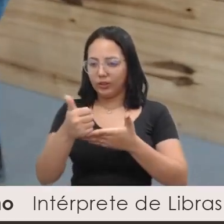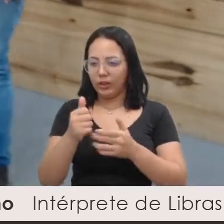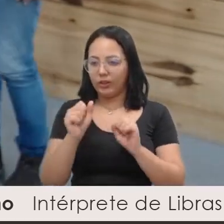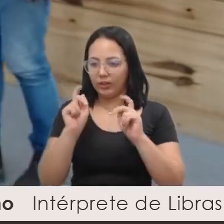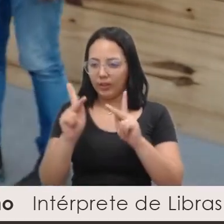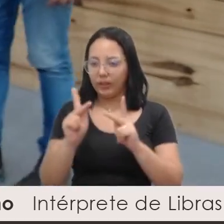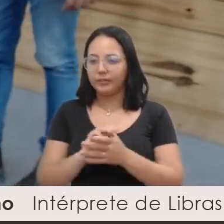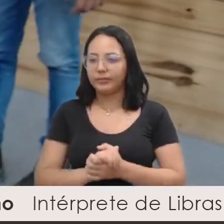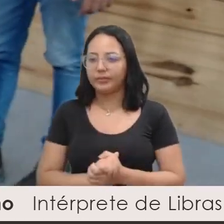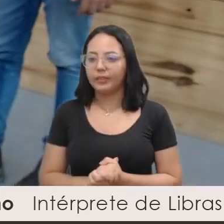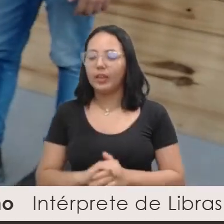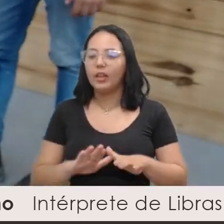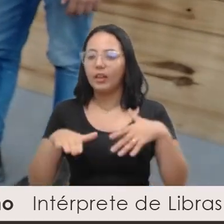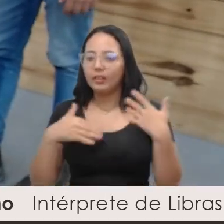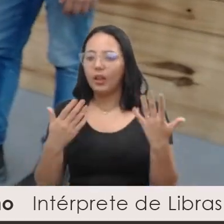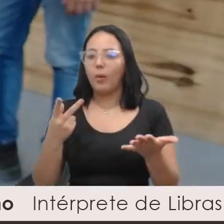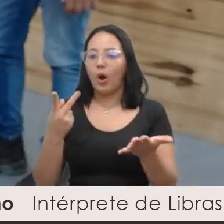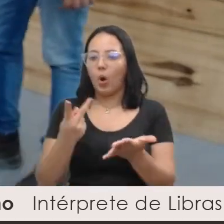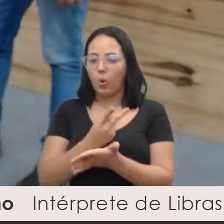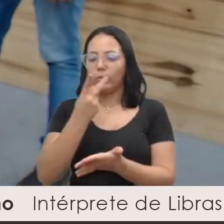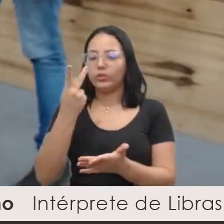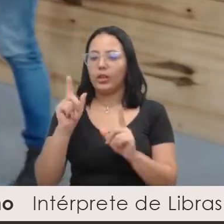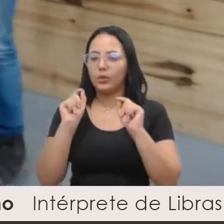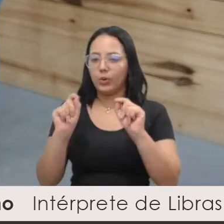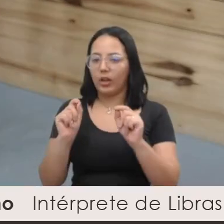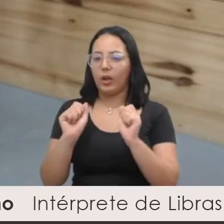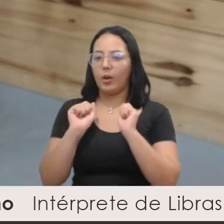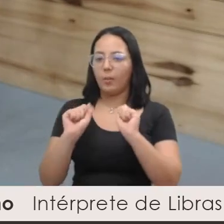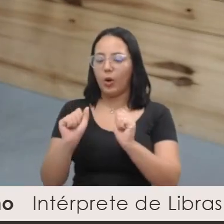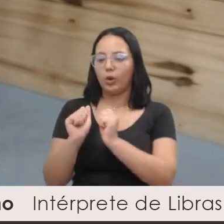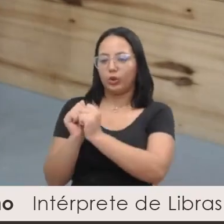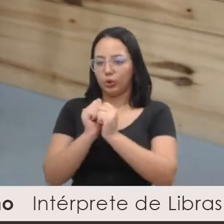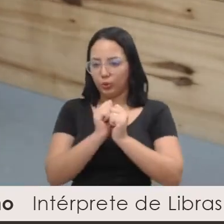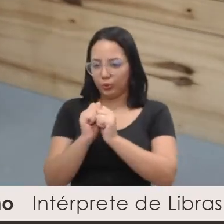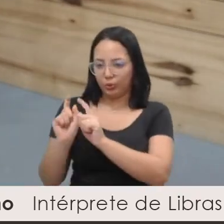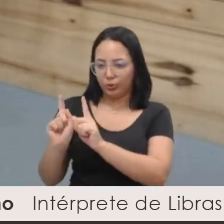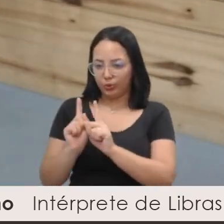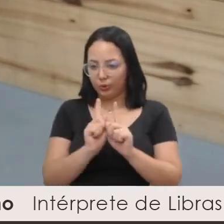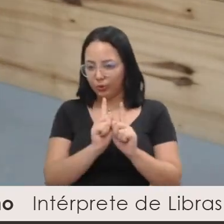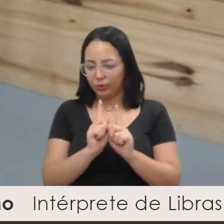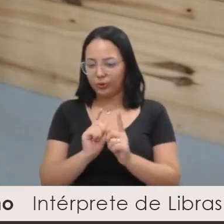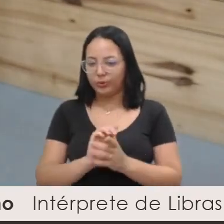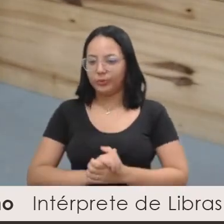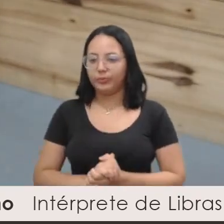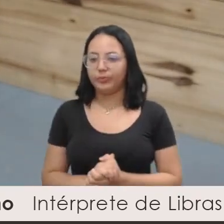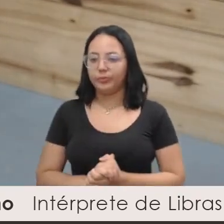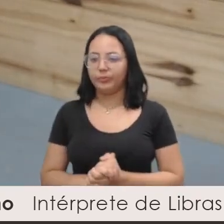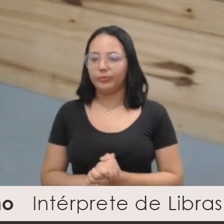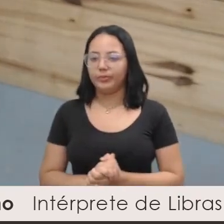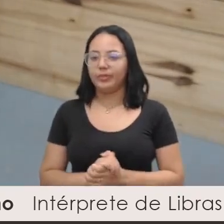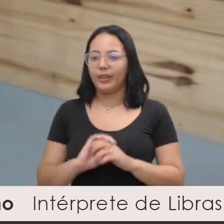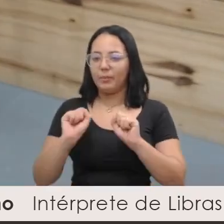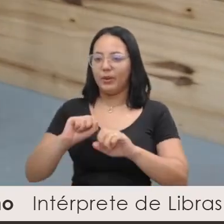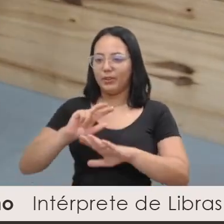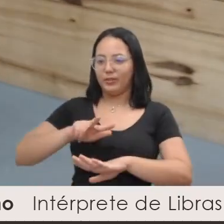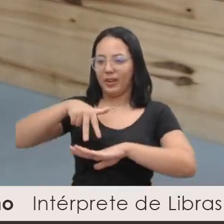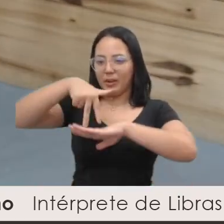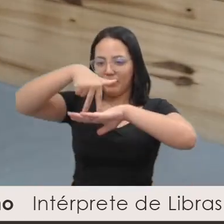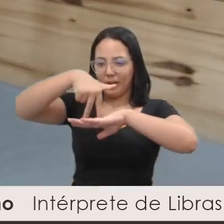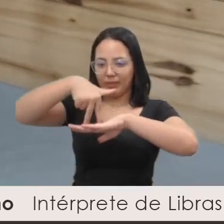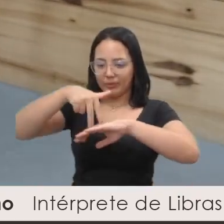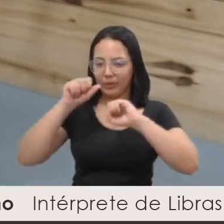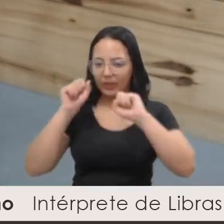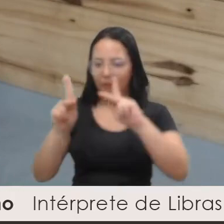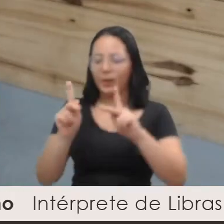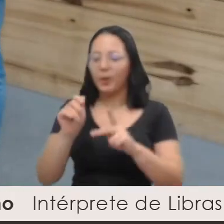em algumas situações, Douglas, chega mais um pouquinho para cá, e aí que não pode ficar em pé mesmo, tá?